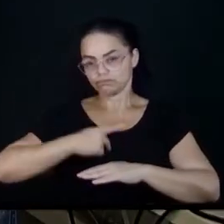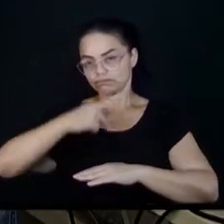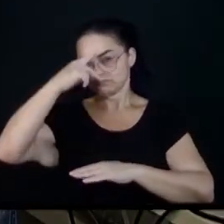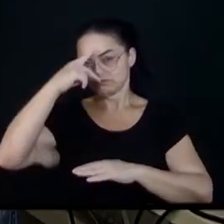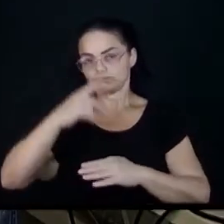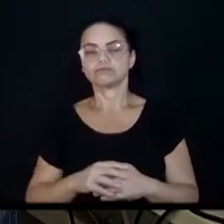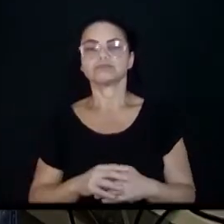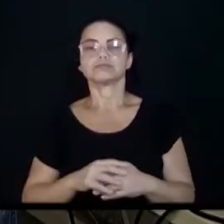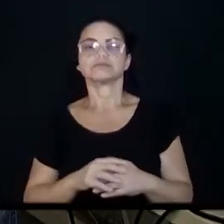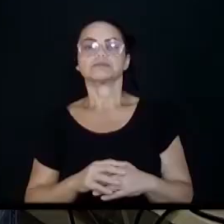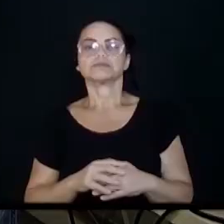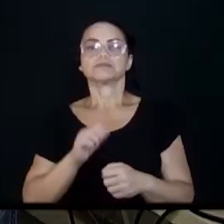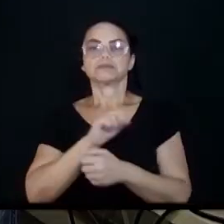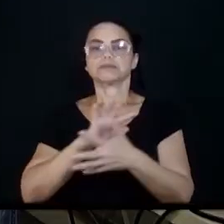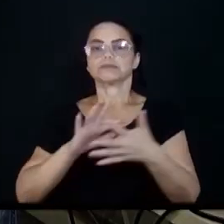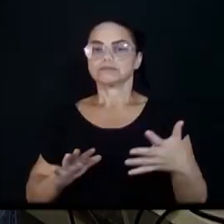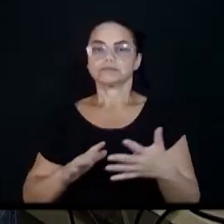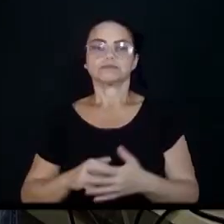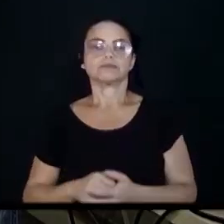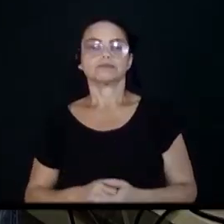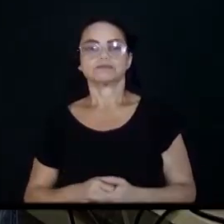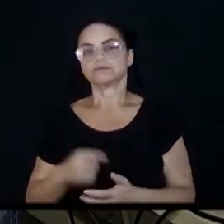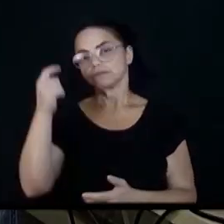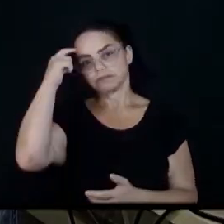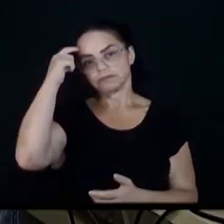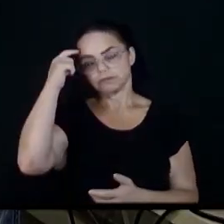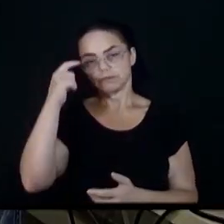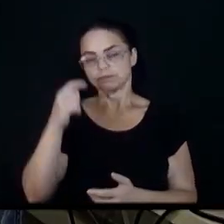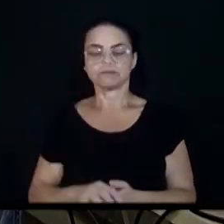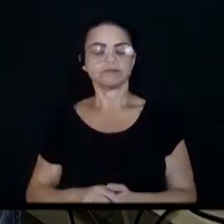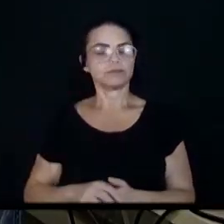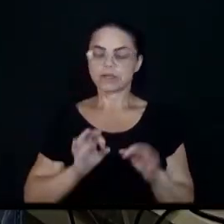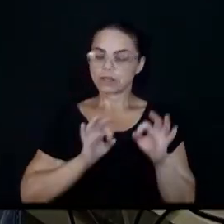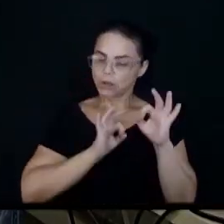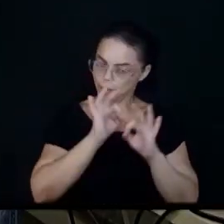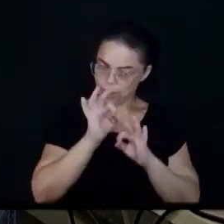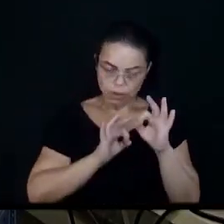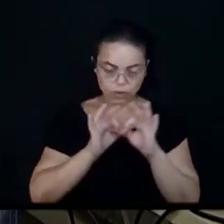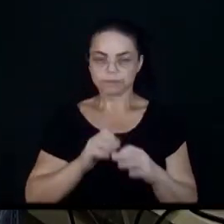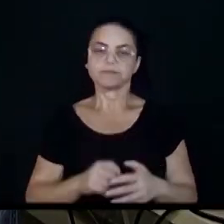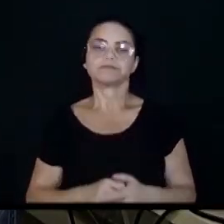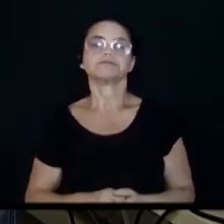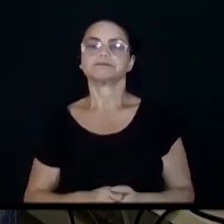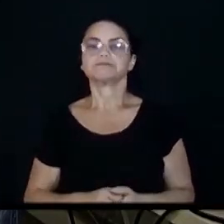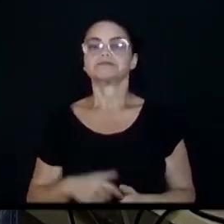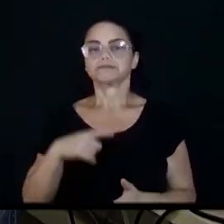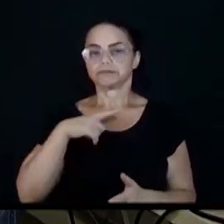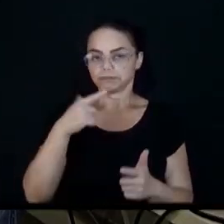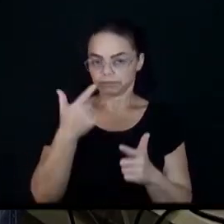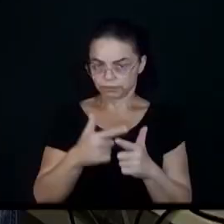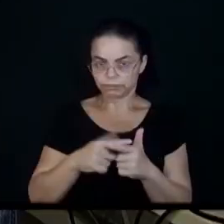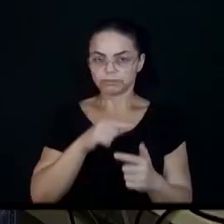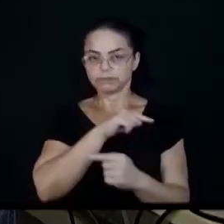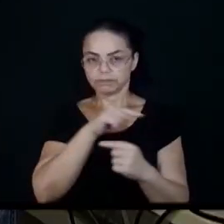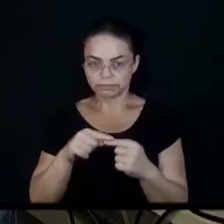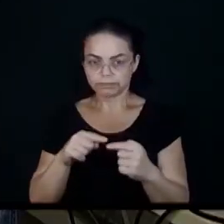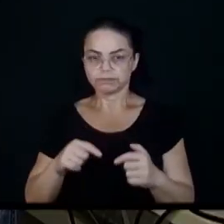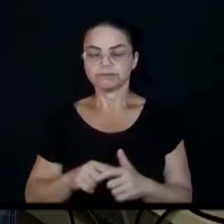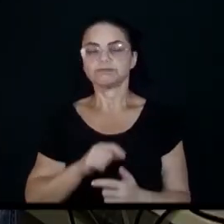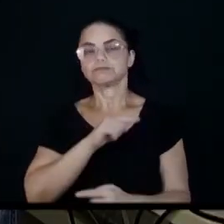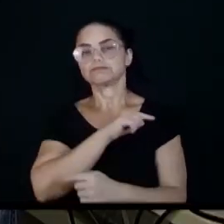não são pensadas aleatoriamente, né, Marina? Não. Tem um porquê, tem um propósito, né, um objetivo